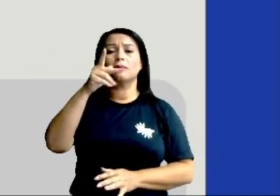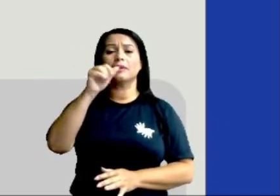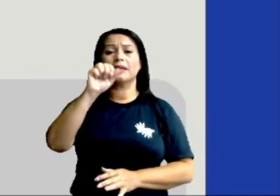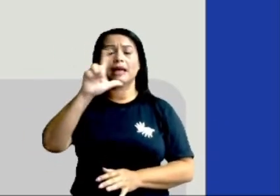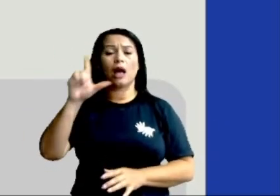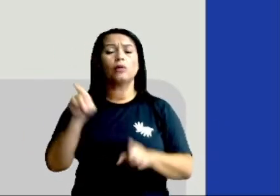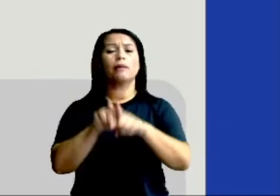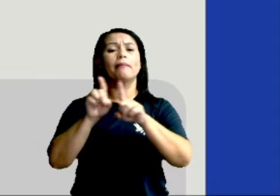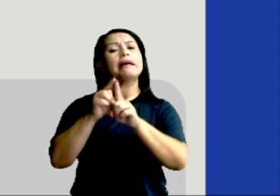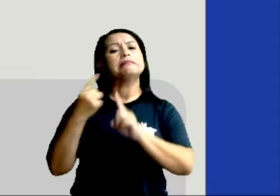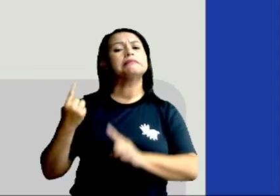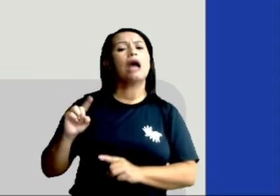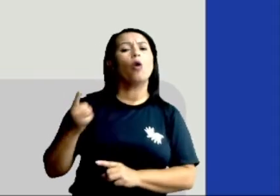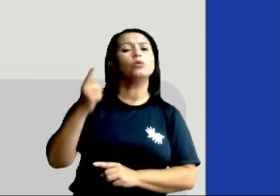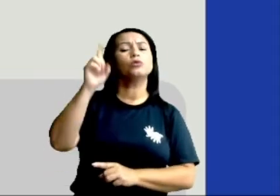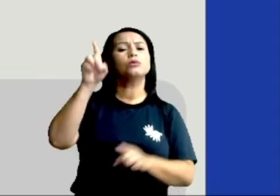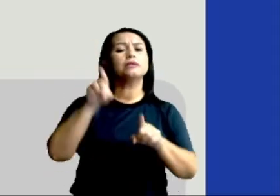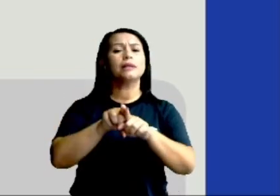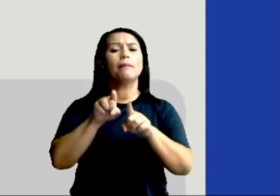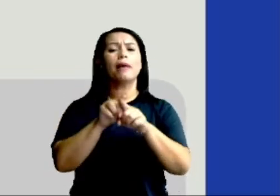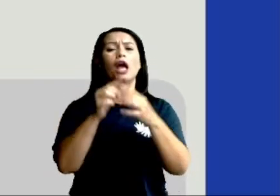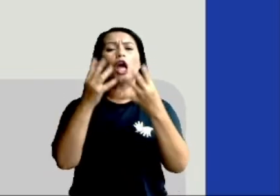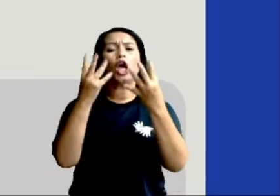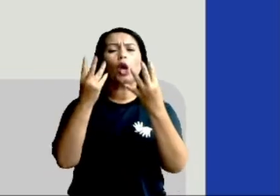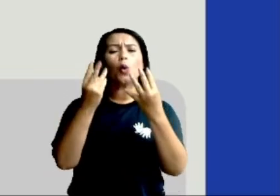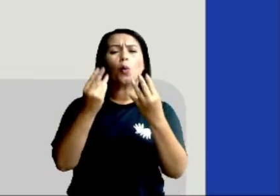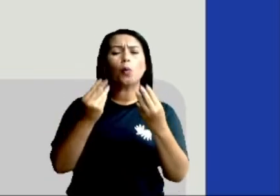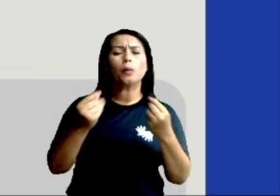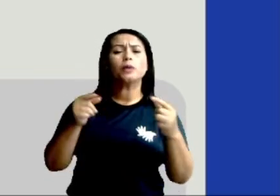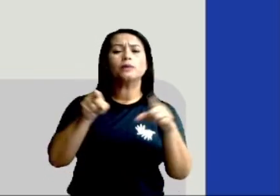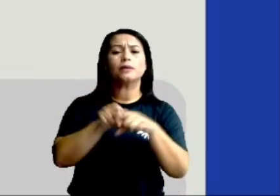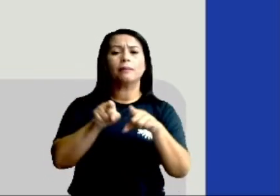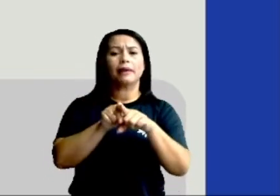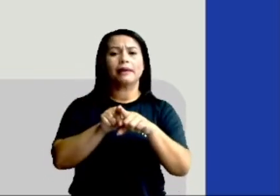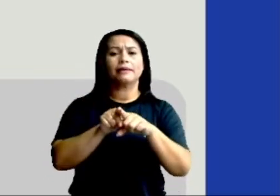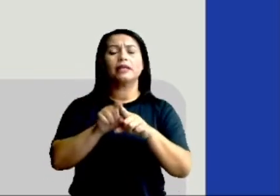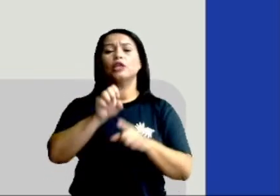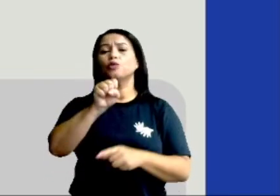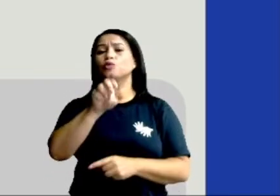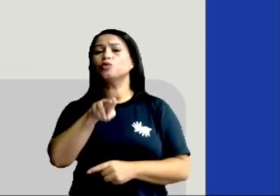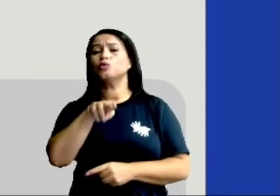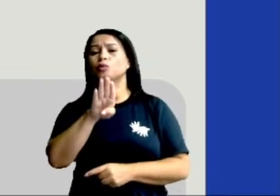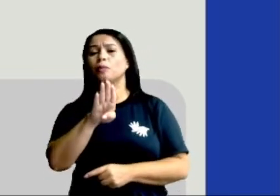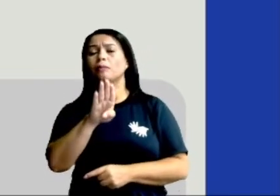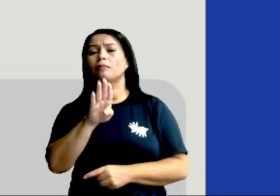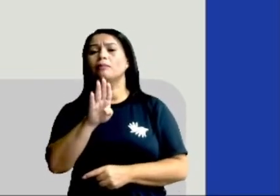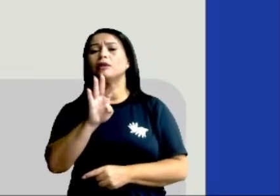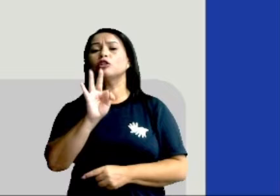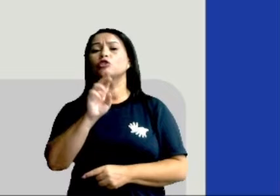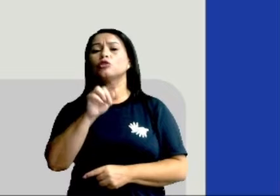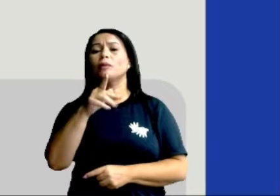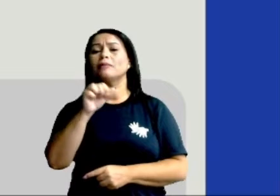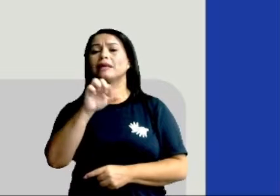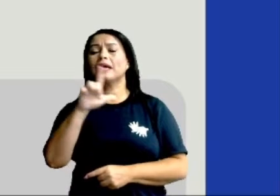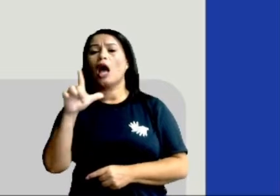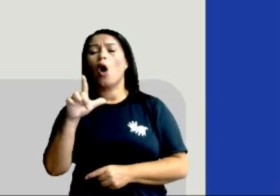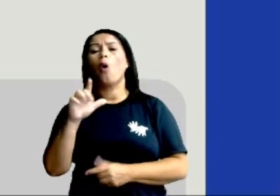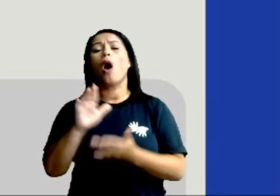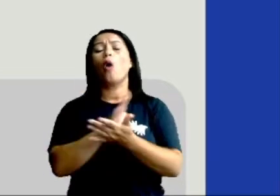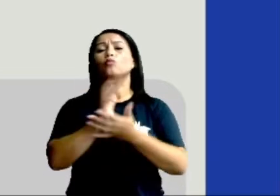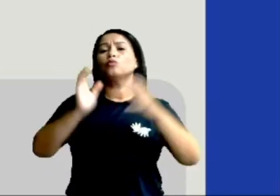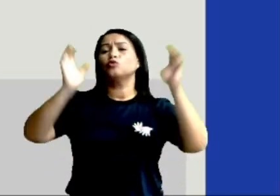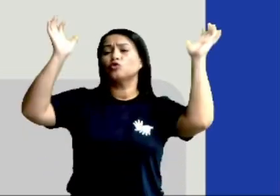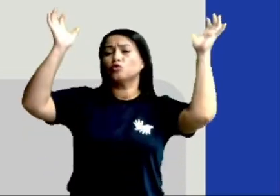altitude, litorâneo úmido, e subtropical úmido, tá? É marcado por verão chuvoso e